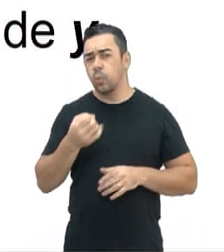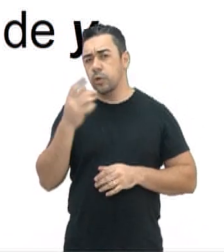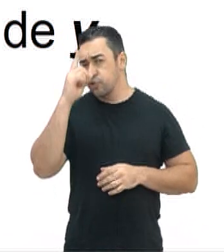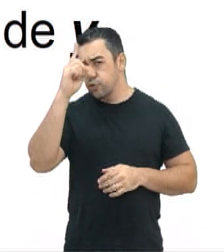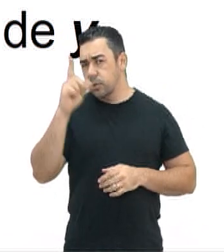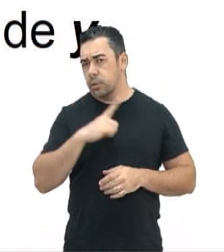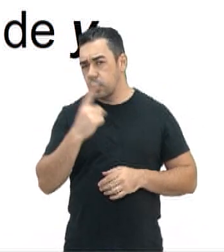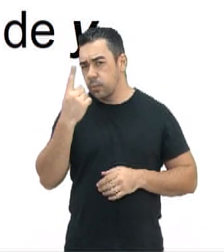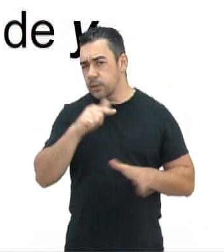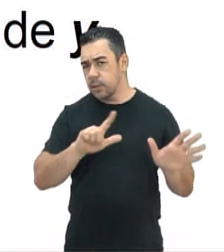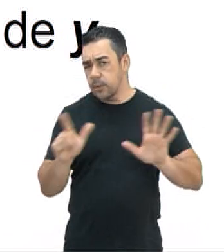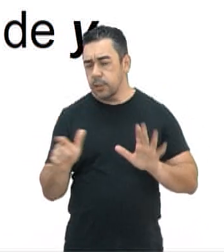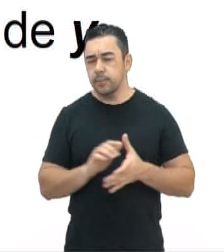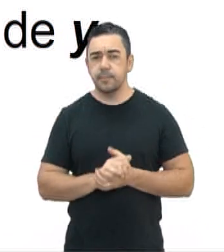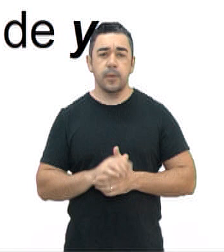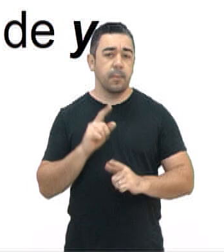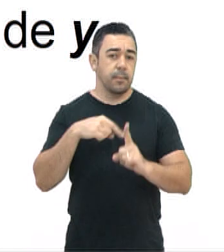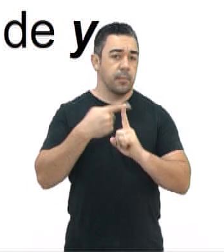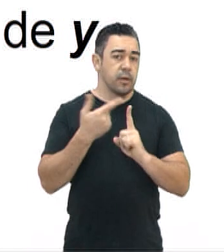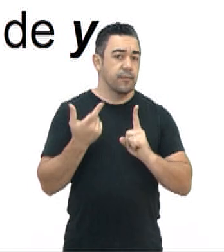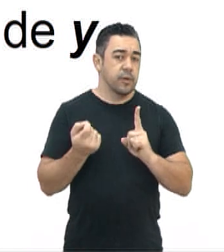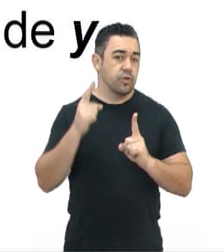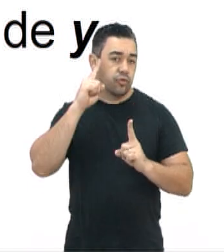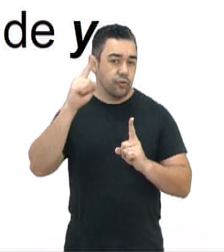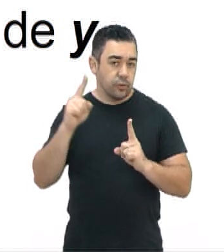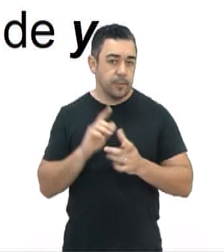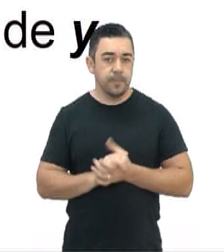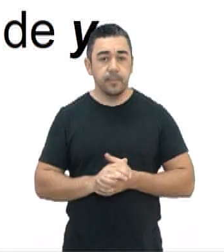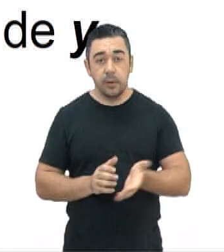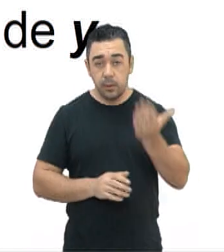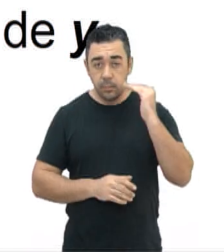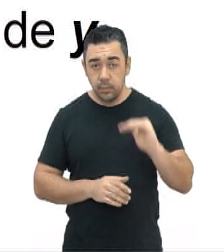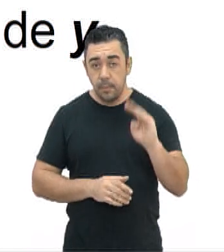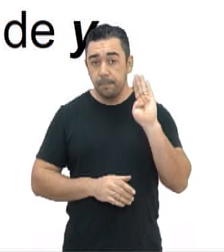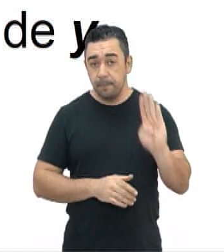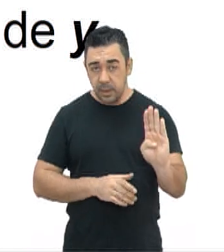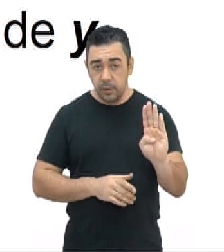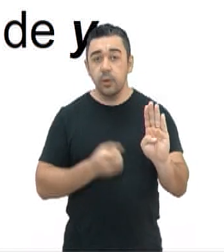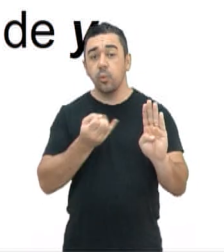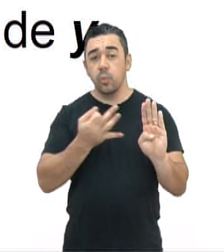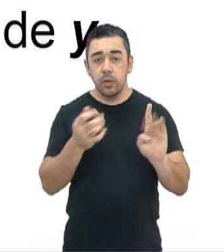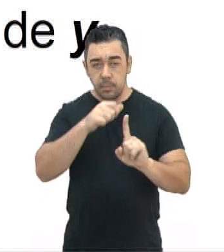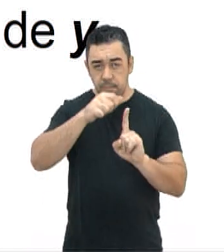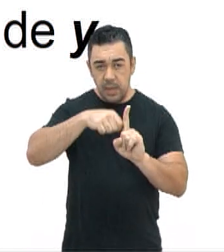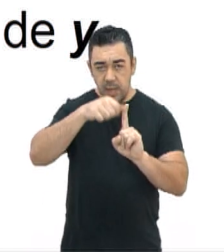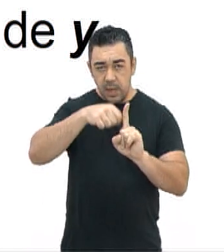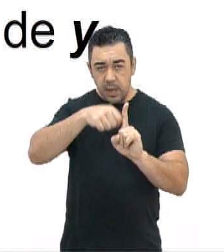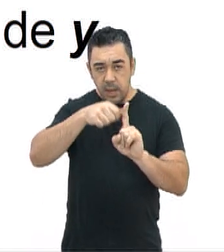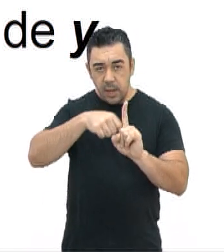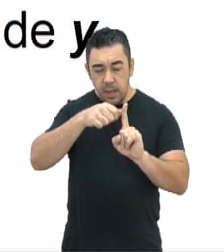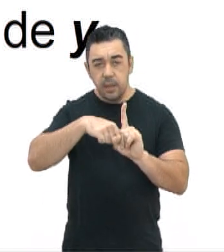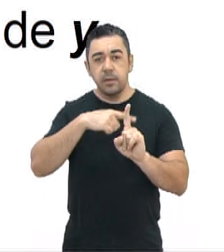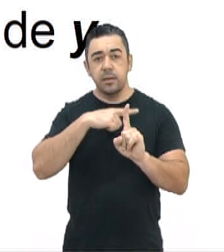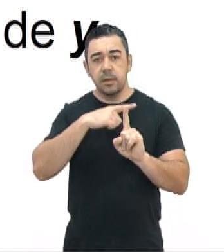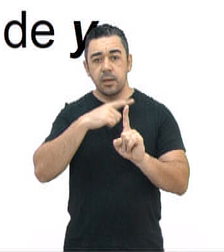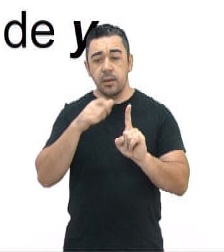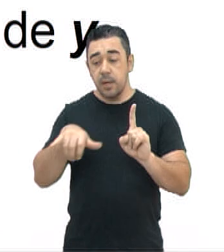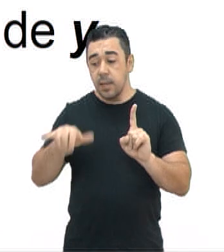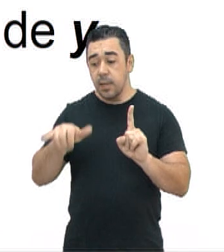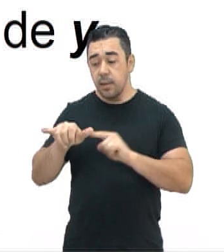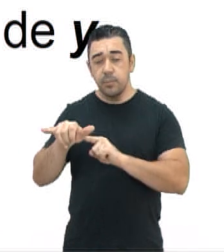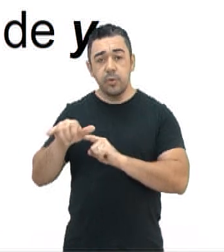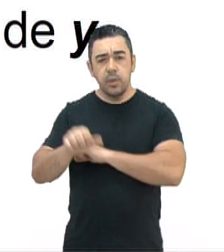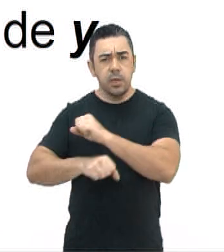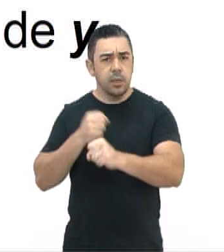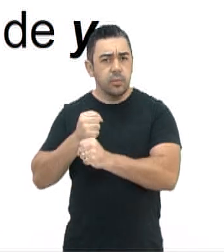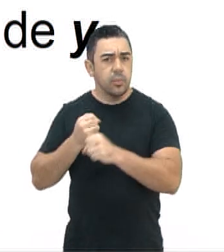semana? Mais 20 dias. E na letra B, quantos meses há em um período de y